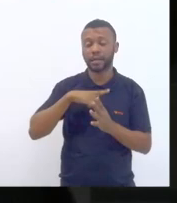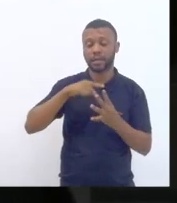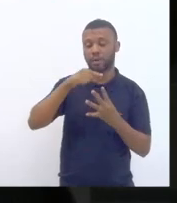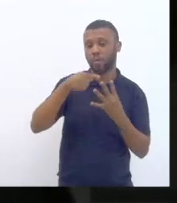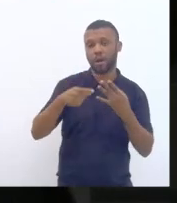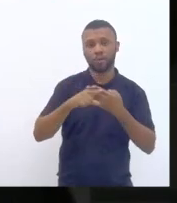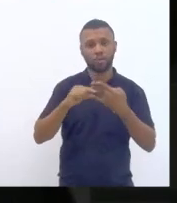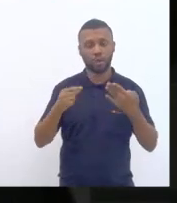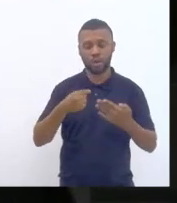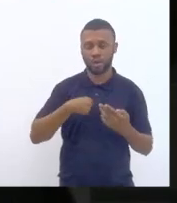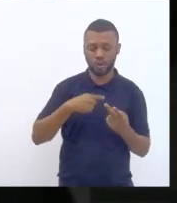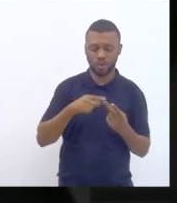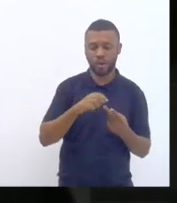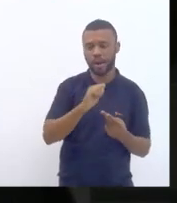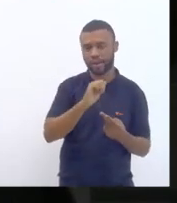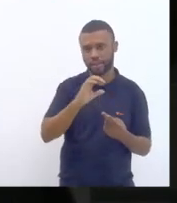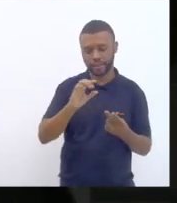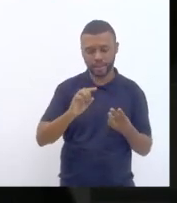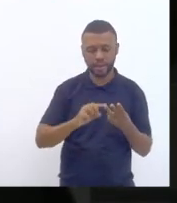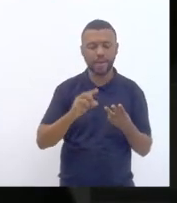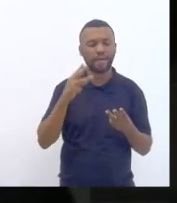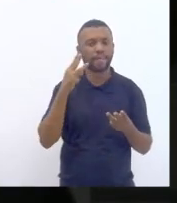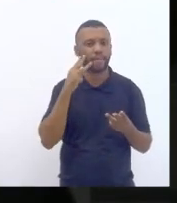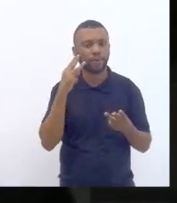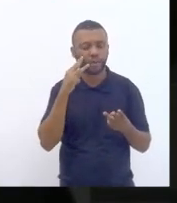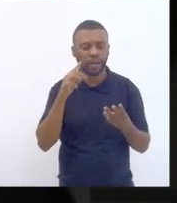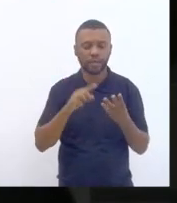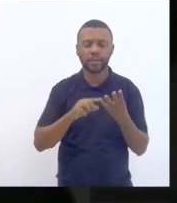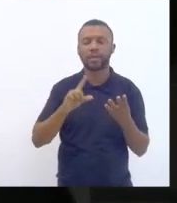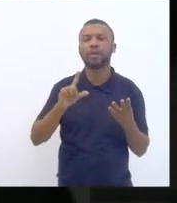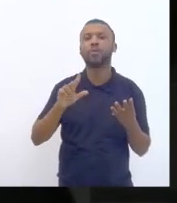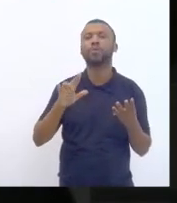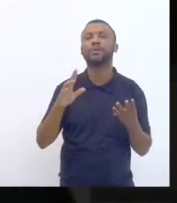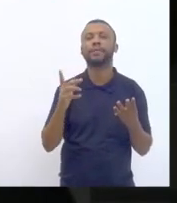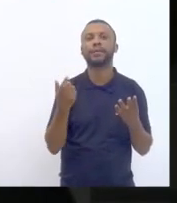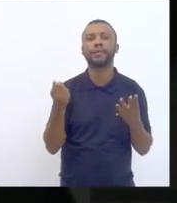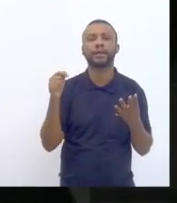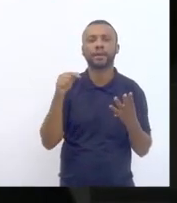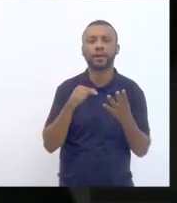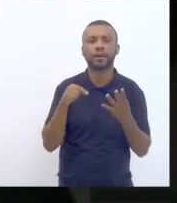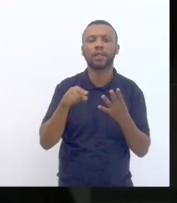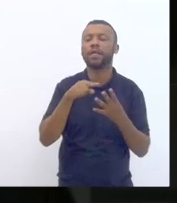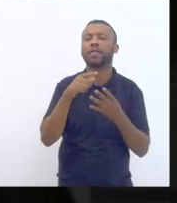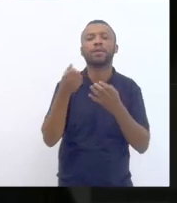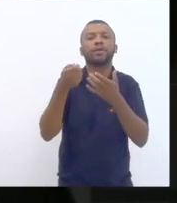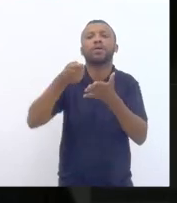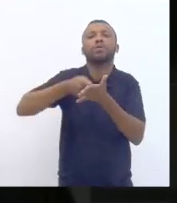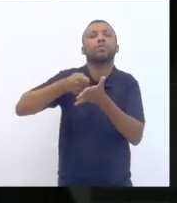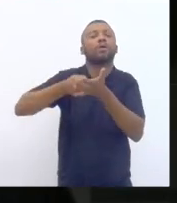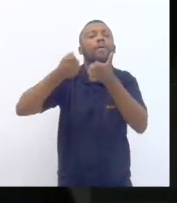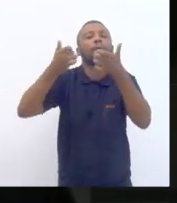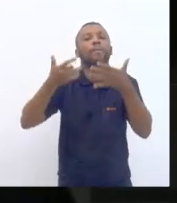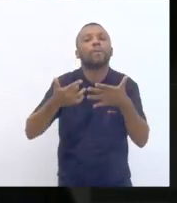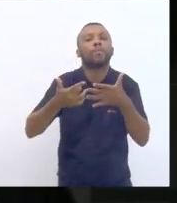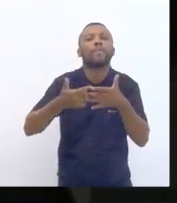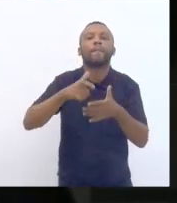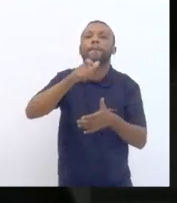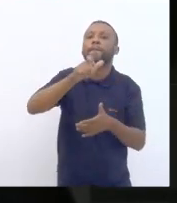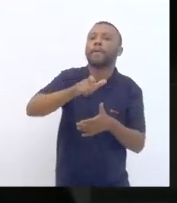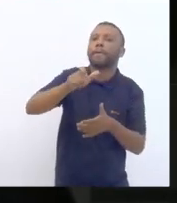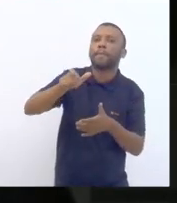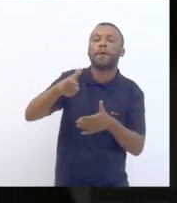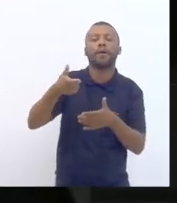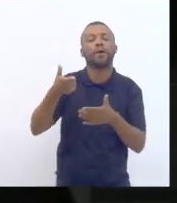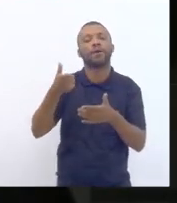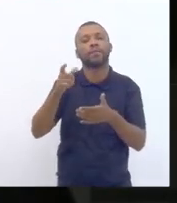autores Eu André Ceciliano waldeck Lucinha o que dispõe sobre as os participantes da Caixa de